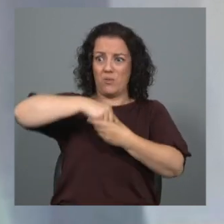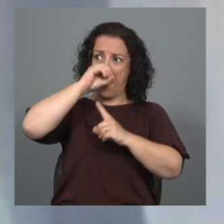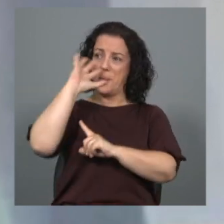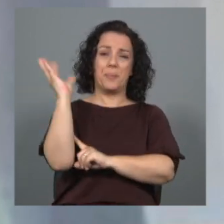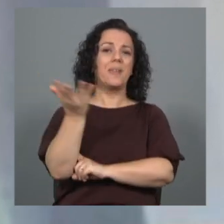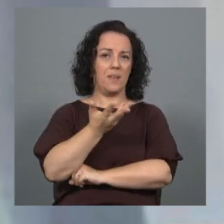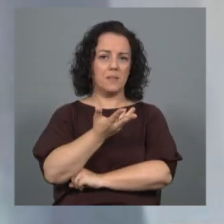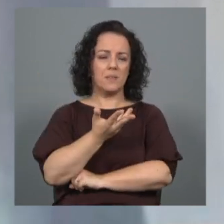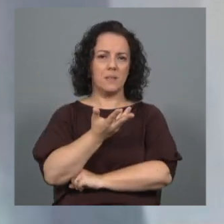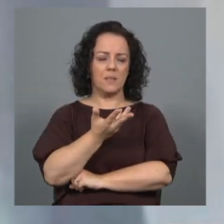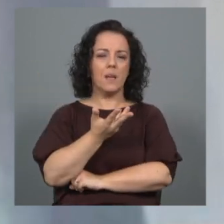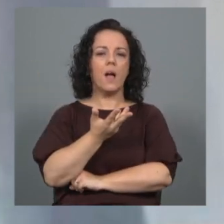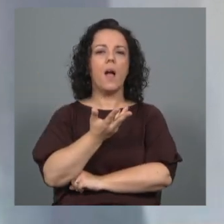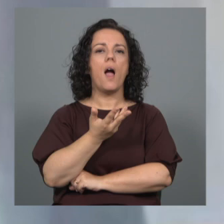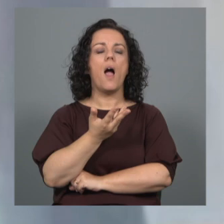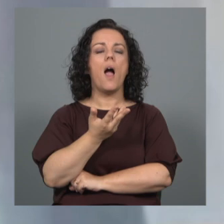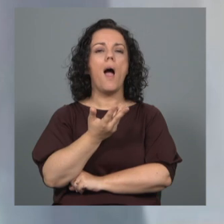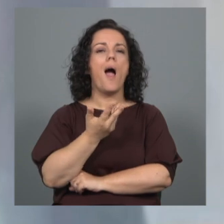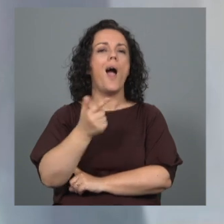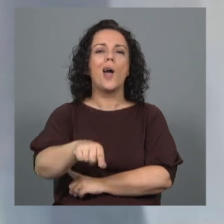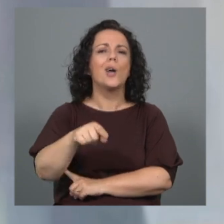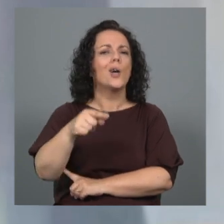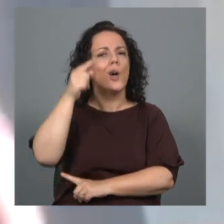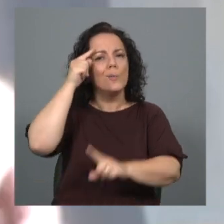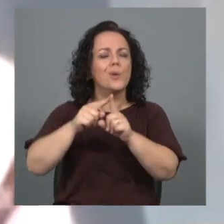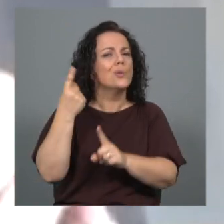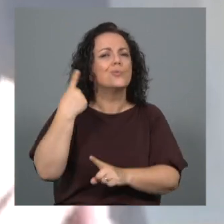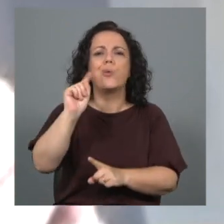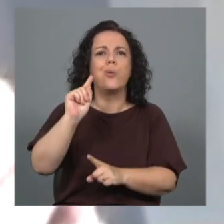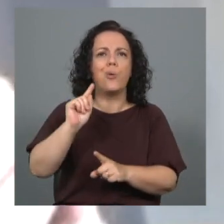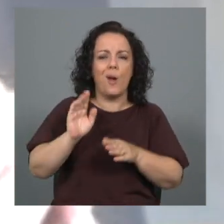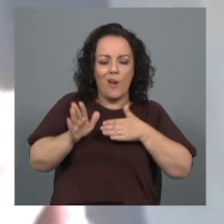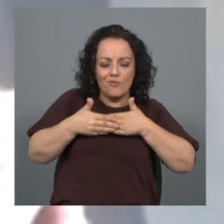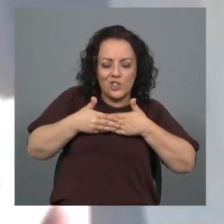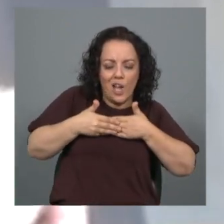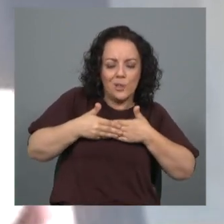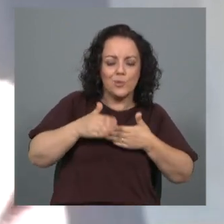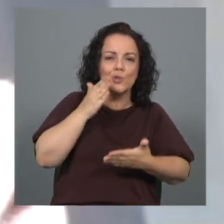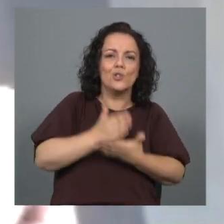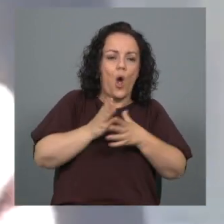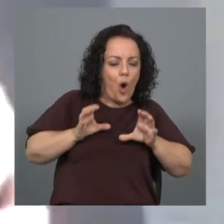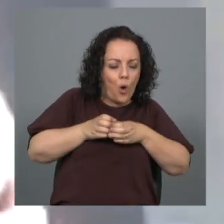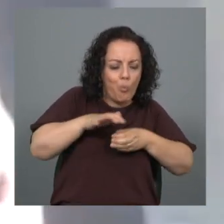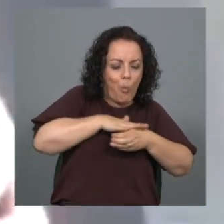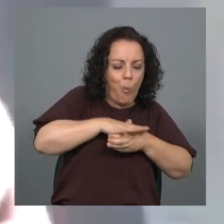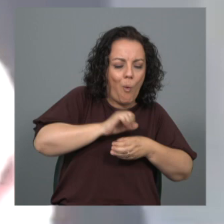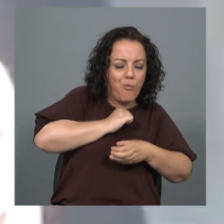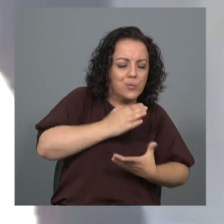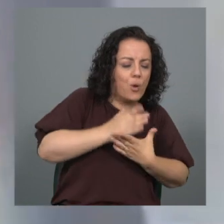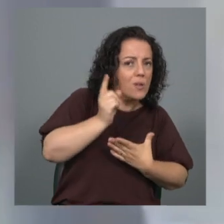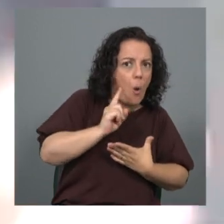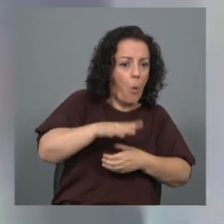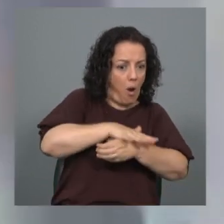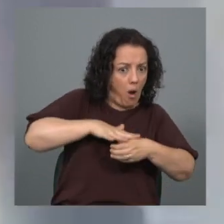que não é para ficarmos fechados, não é para nos ficarmos apenas nas nossas comunidades, é para precisamente estarmos a